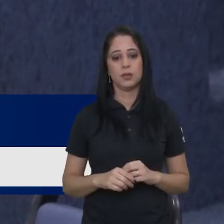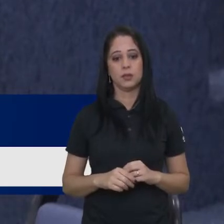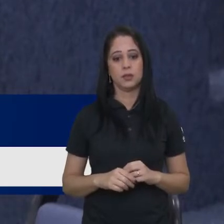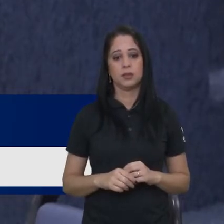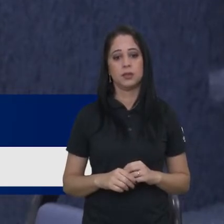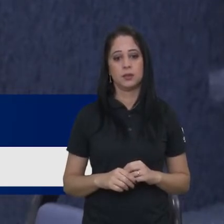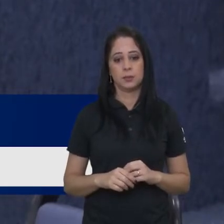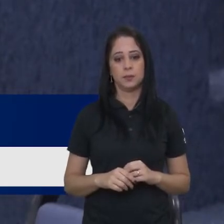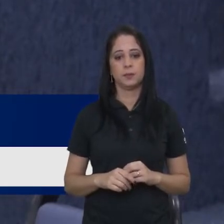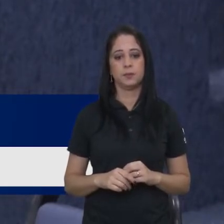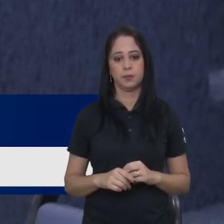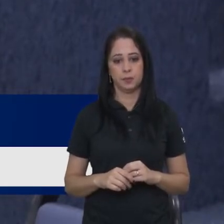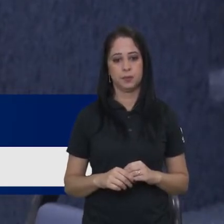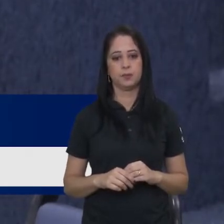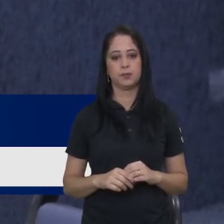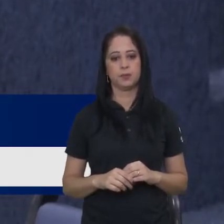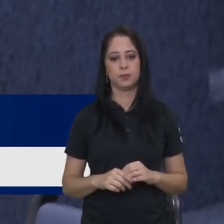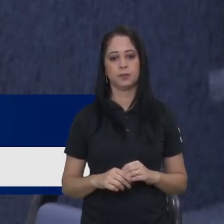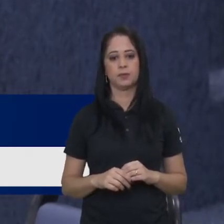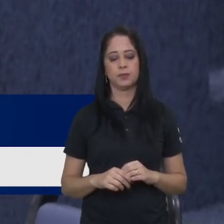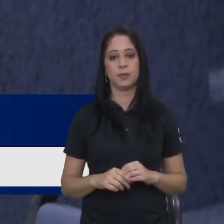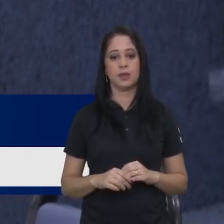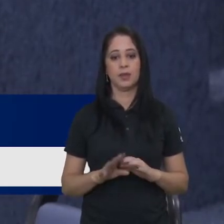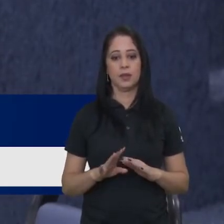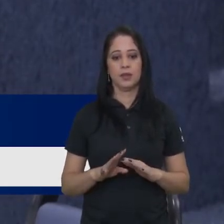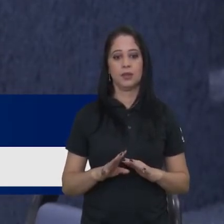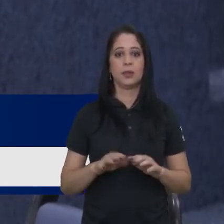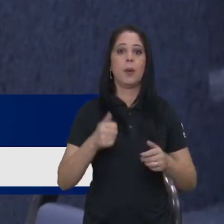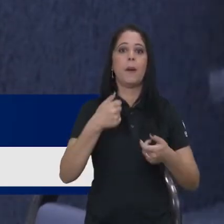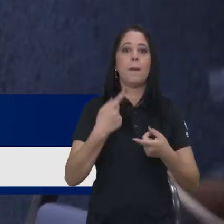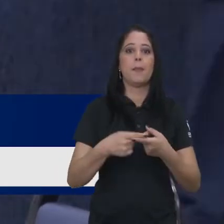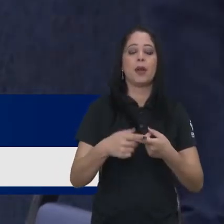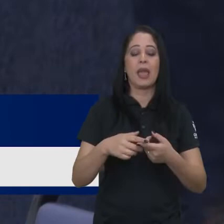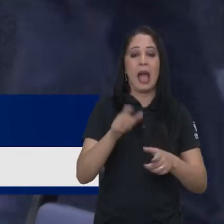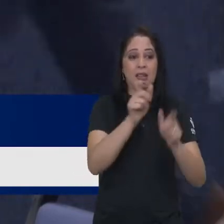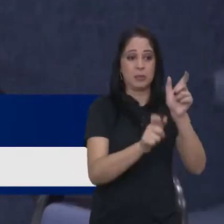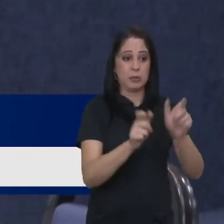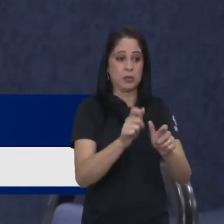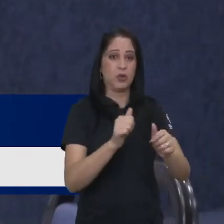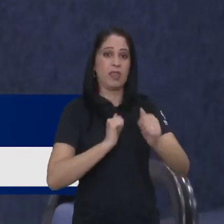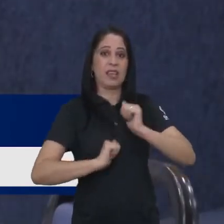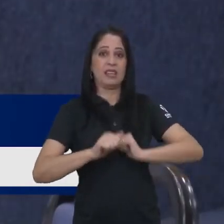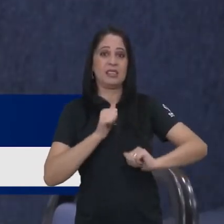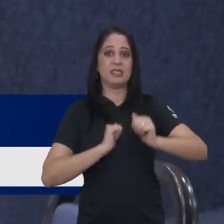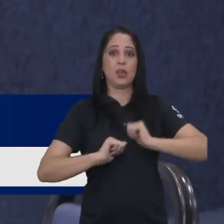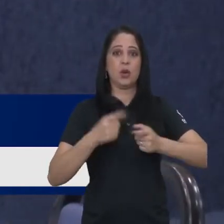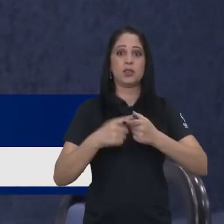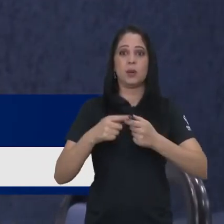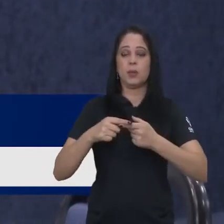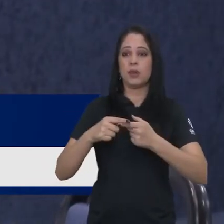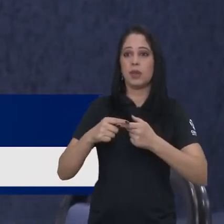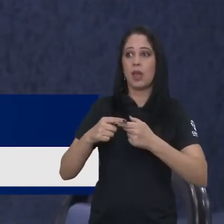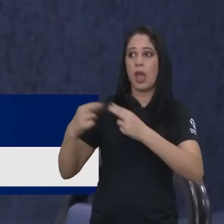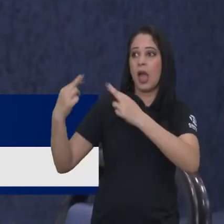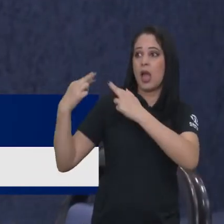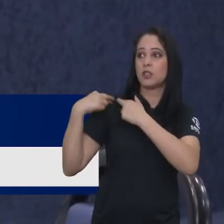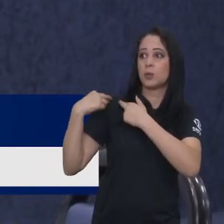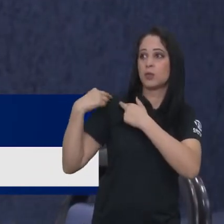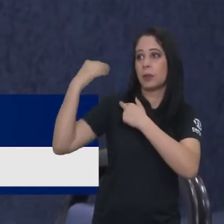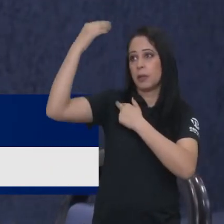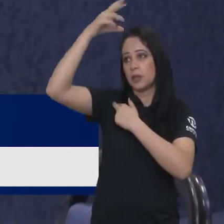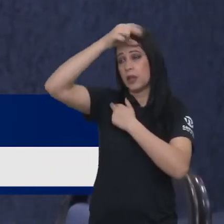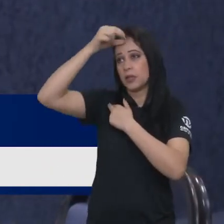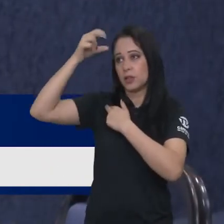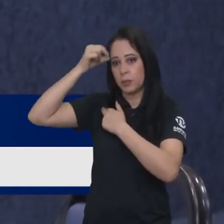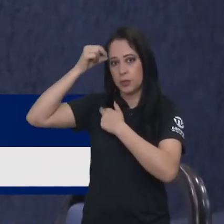E a ansiedade vem um pouco daquilo que o executivo que tem que fazer e não faz. Porque a gente tinha uma secretaria, nós não